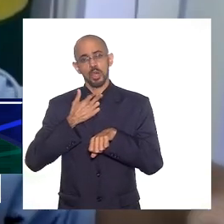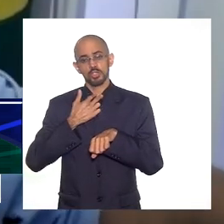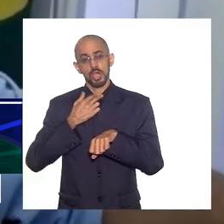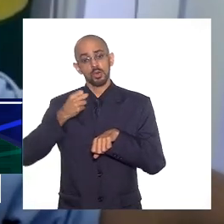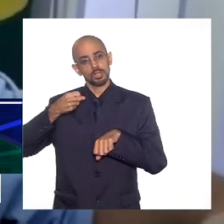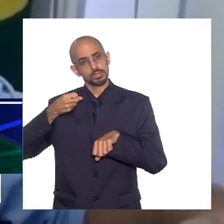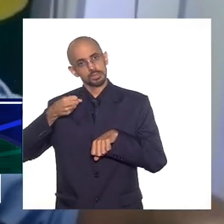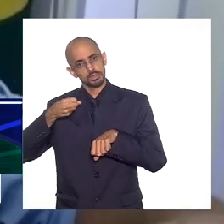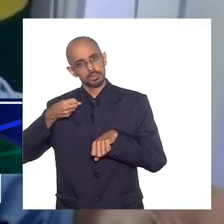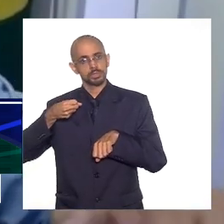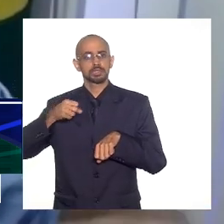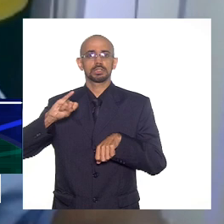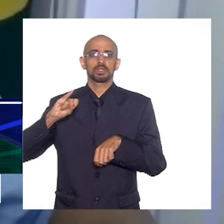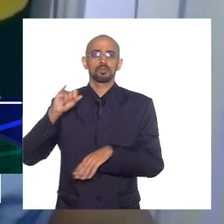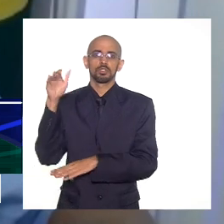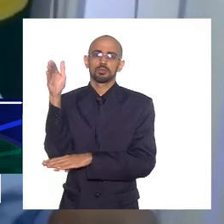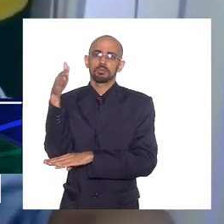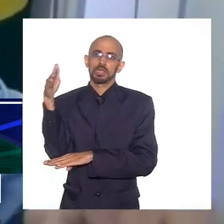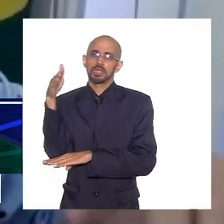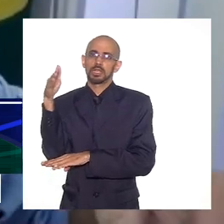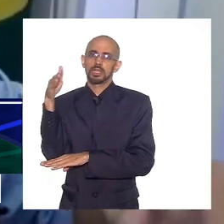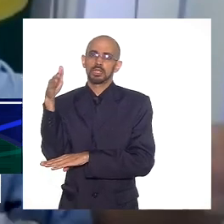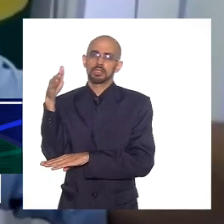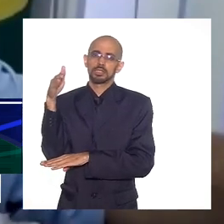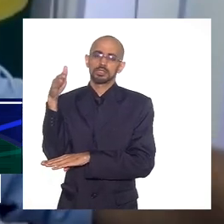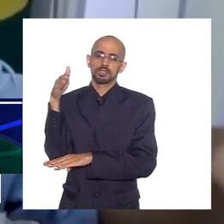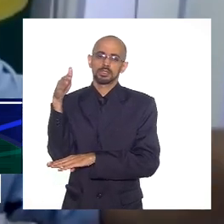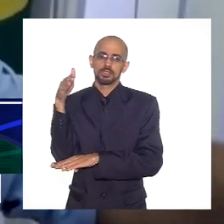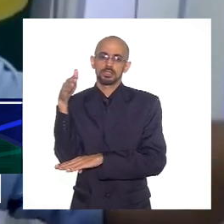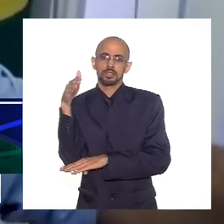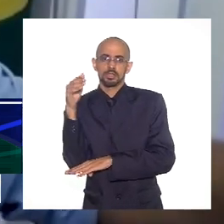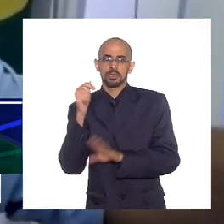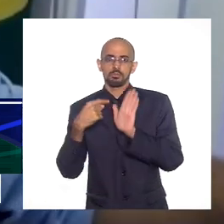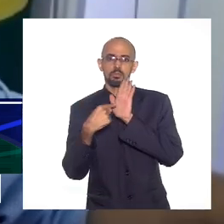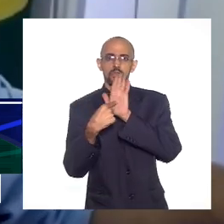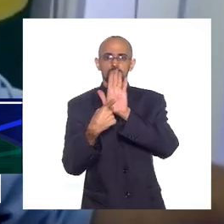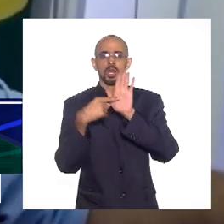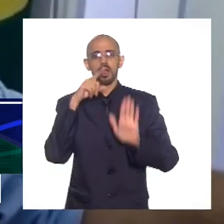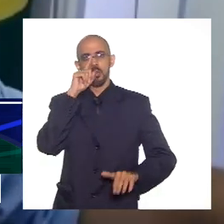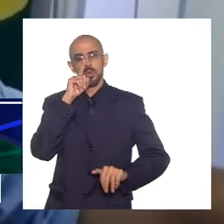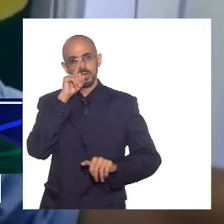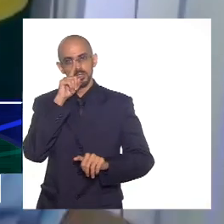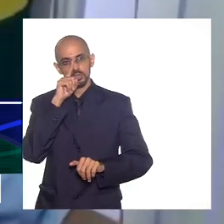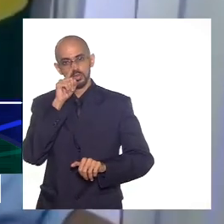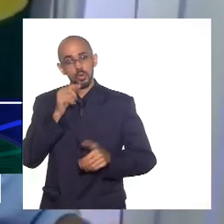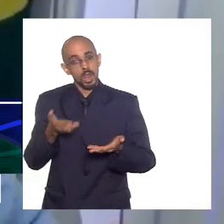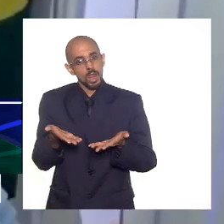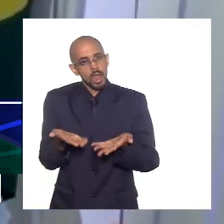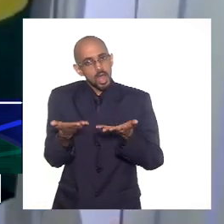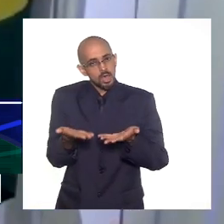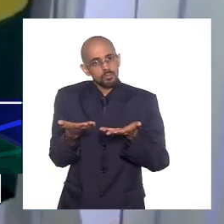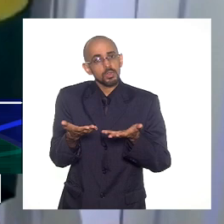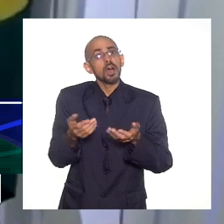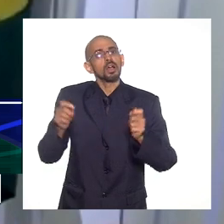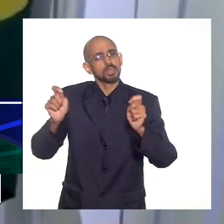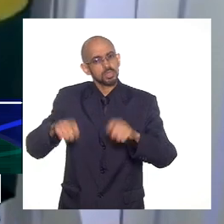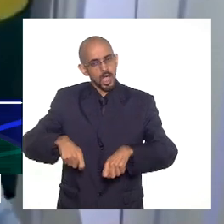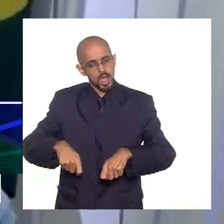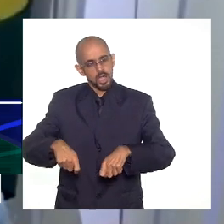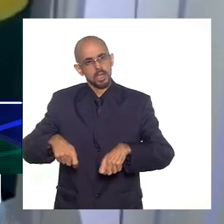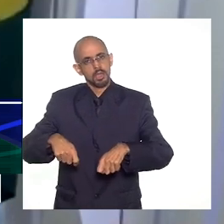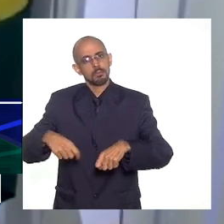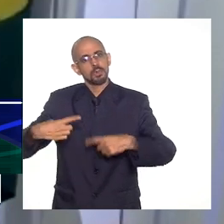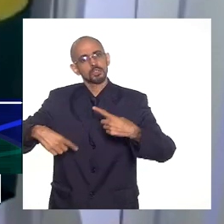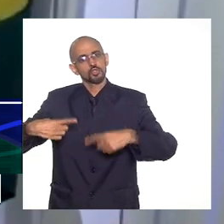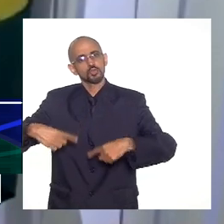mais moderadas, ou seja, não as bandeiras, mas se as bandeiras indicarem risco mais moderado, aí sim é possível